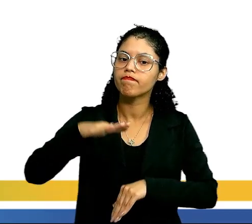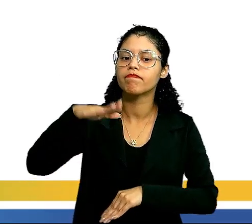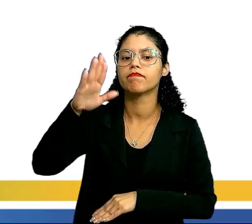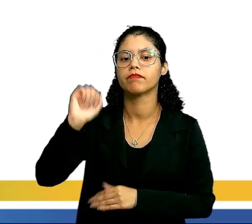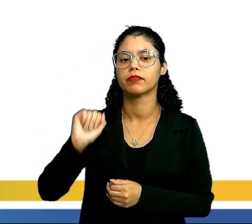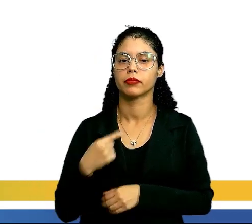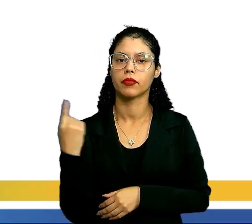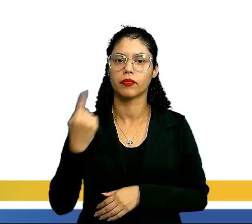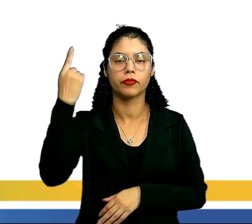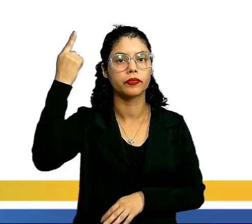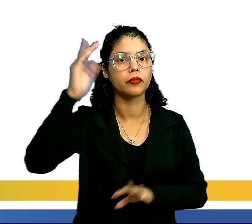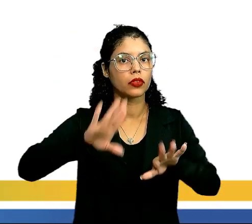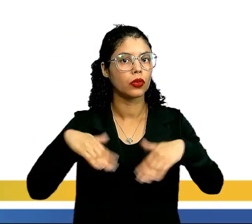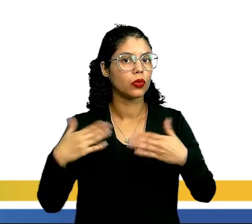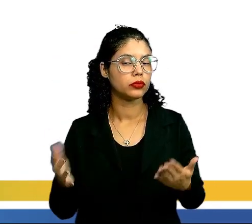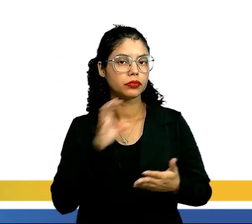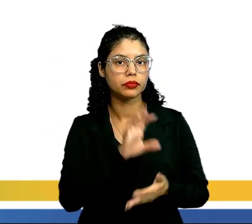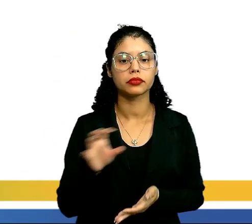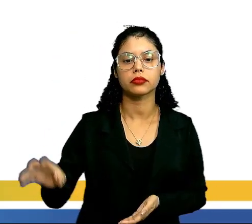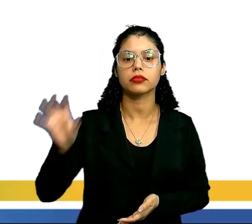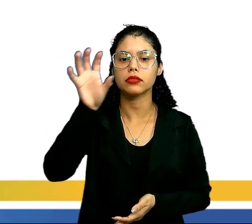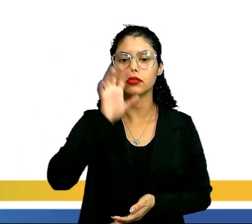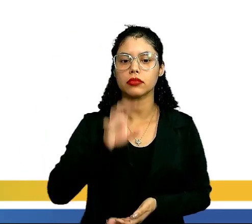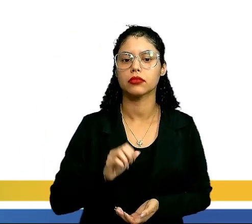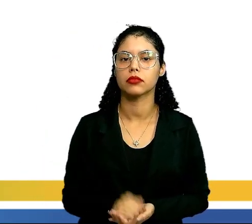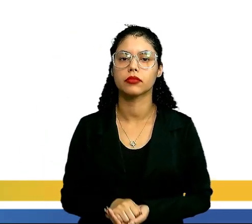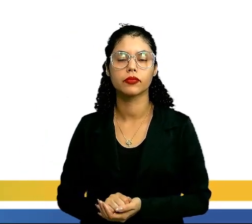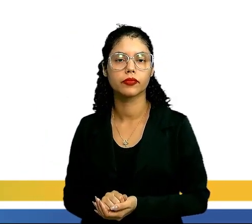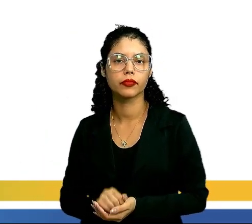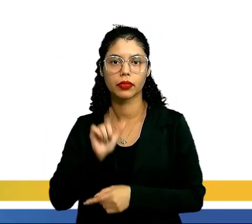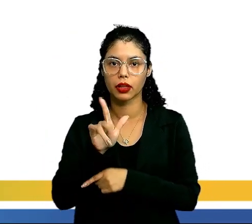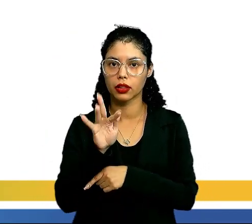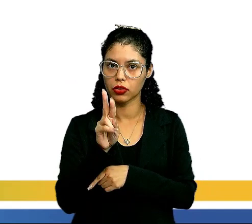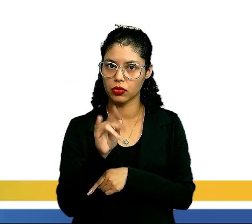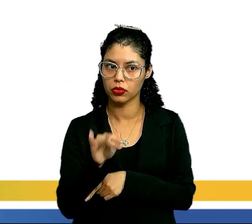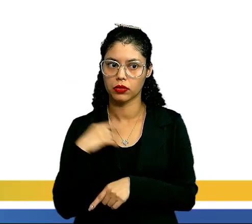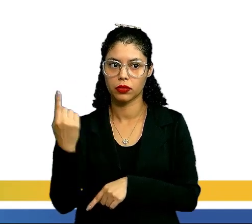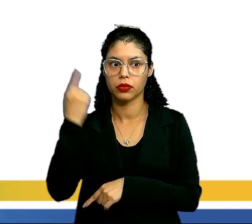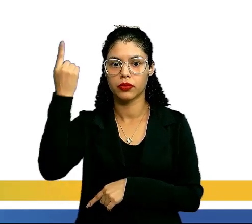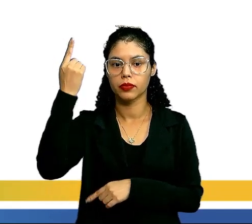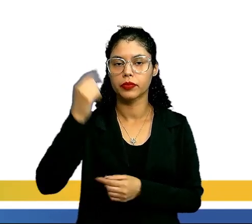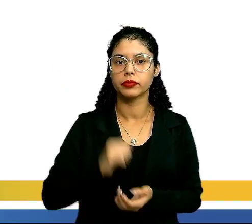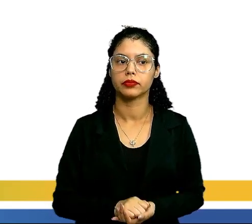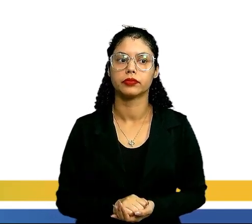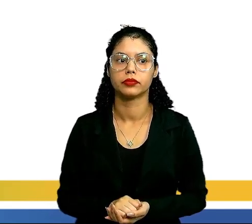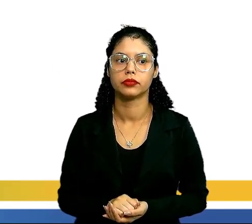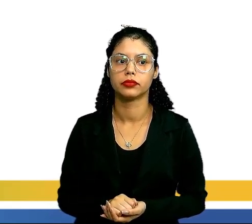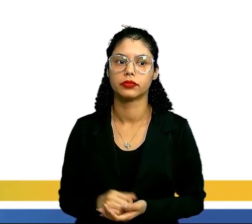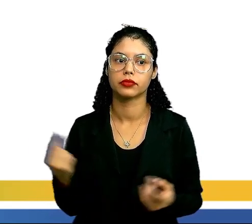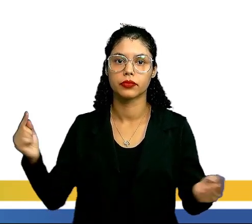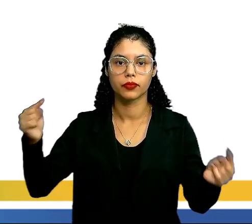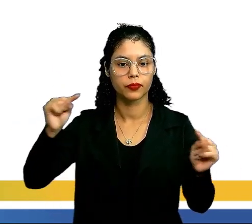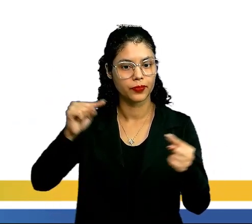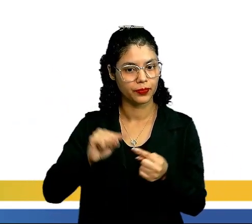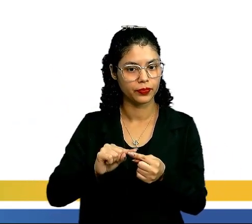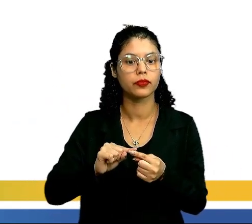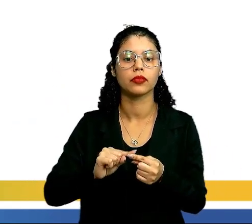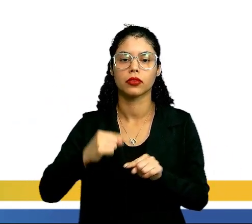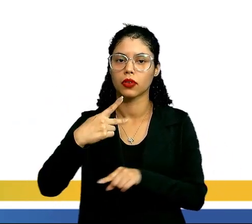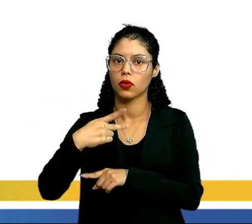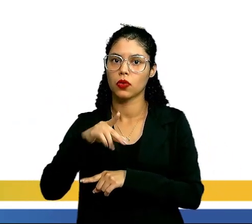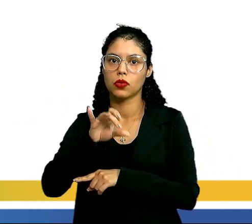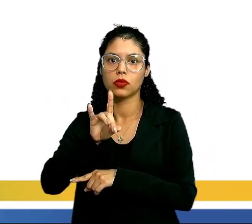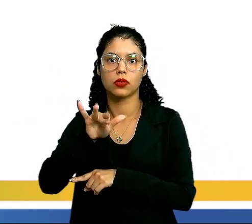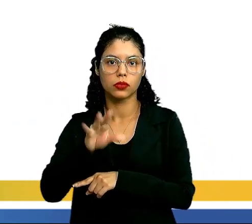altas. Professora, quais são as regiões em latitudes mais altas? São as regiões aqui próximas aos polos,